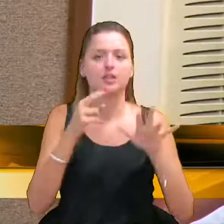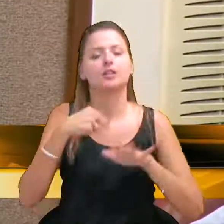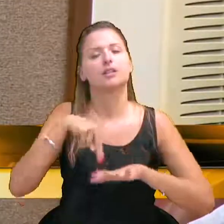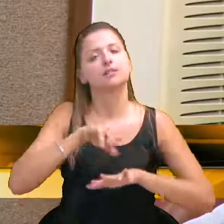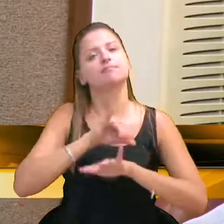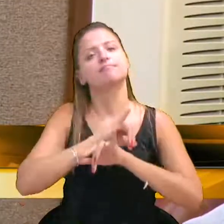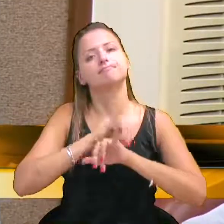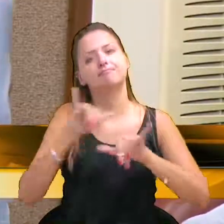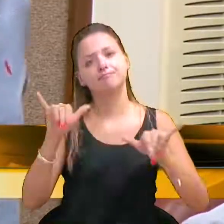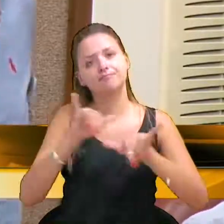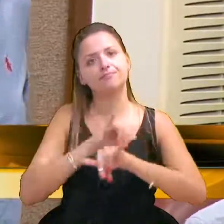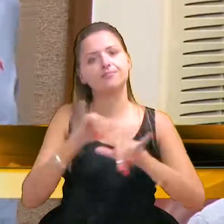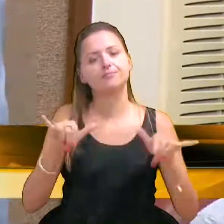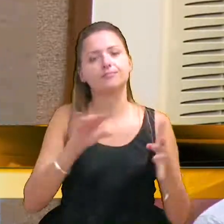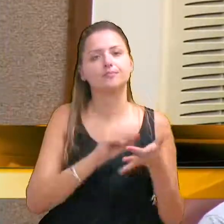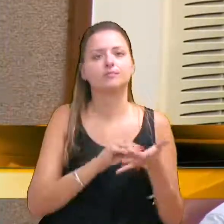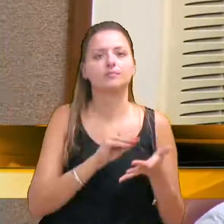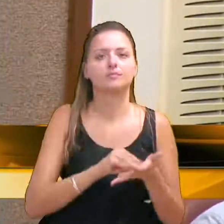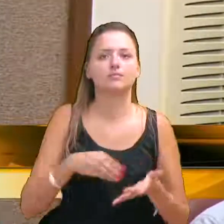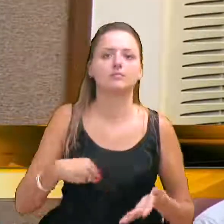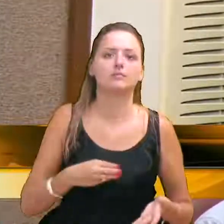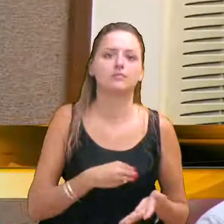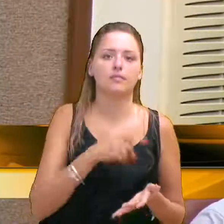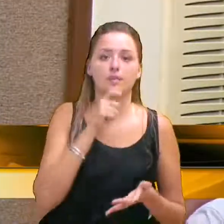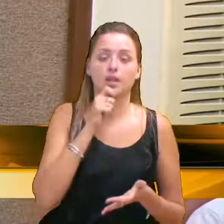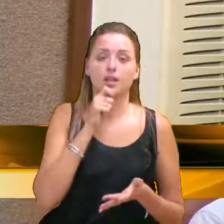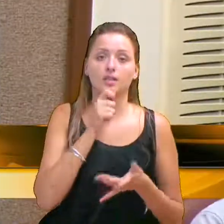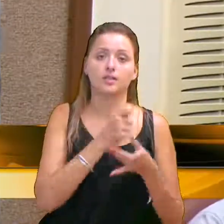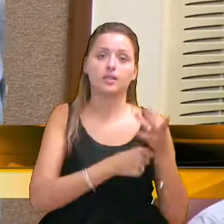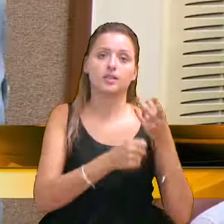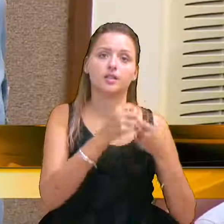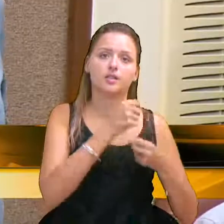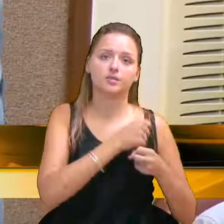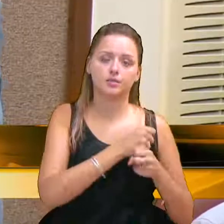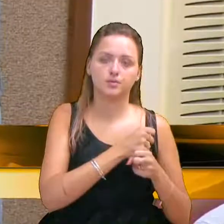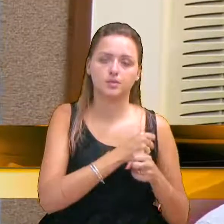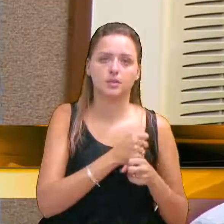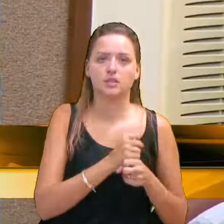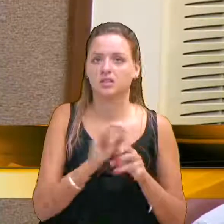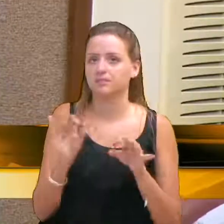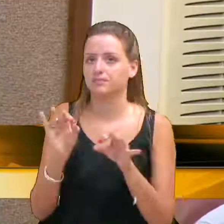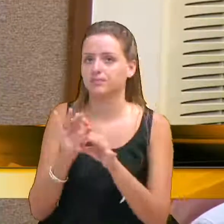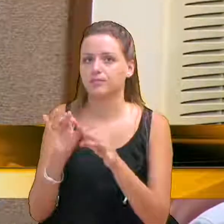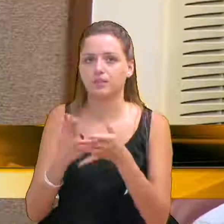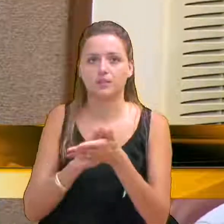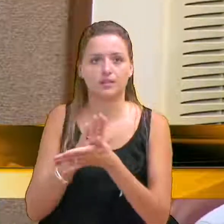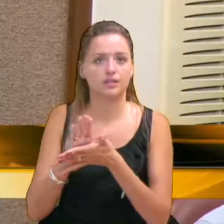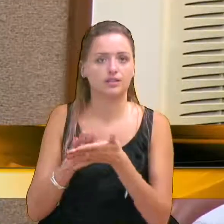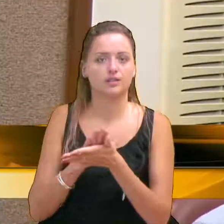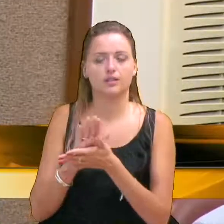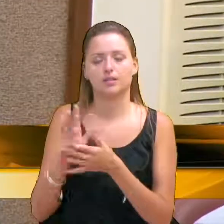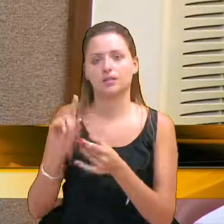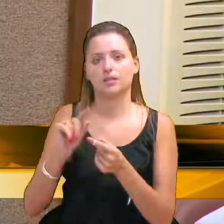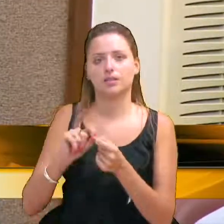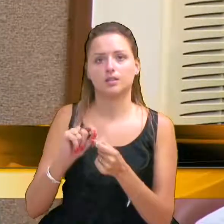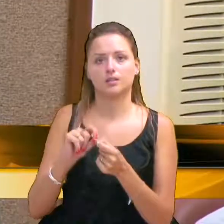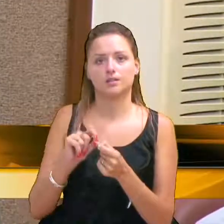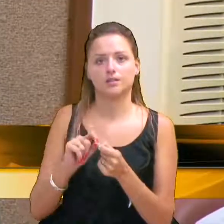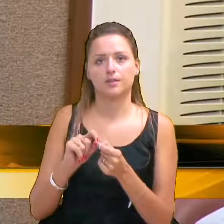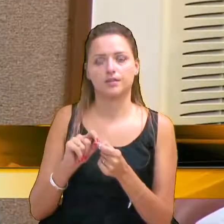a questão dos médicos desde o início do ano e praticamente nada se tem feito para ser